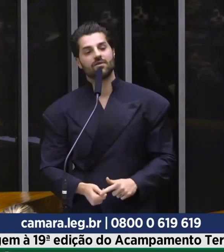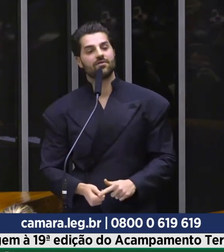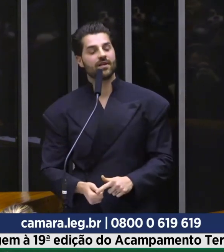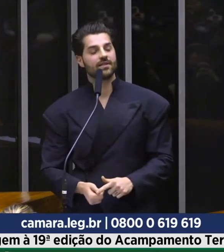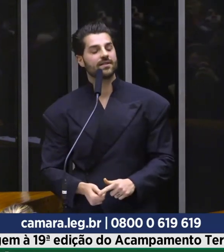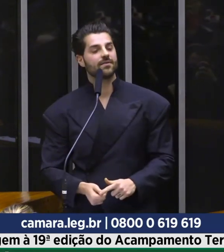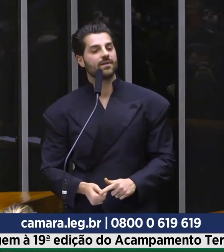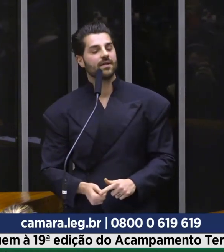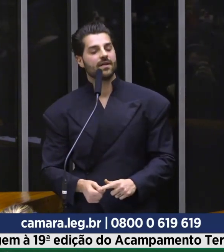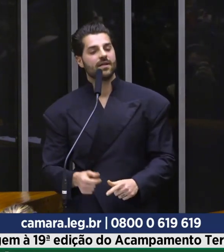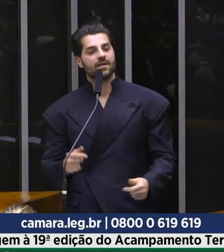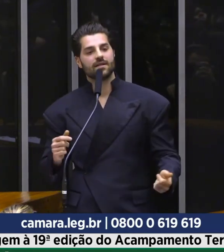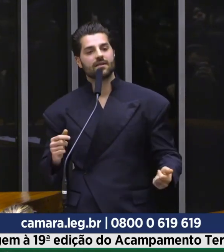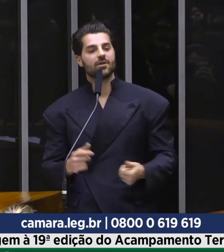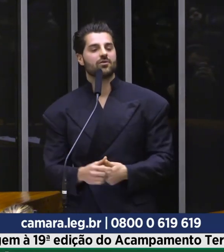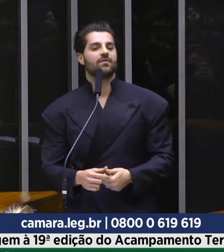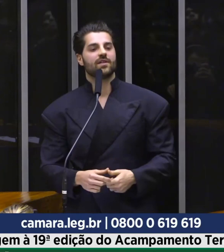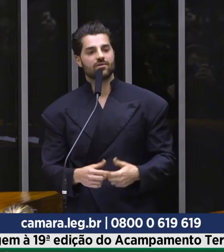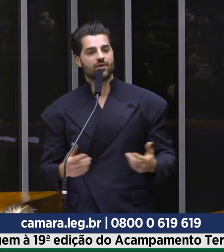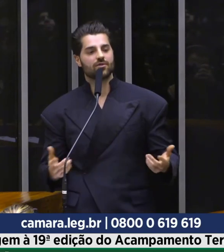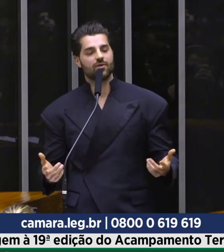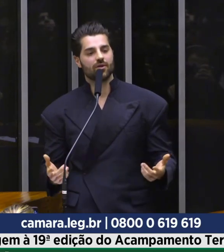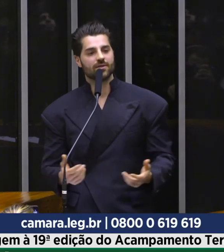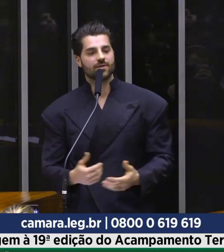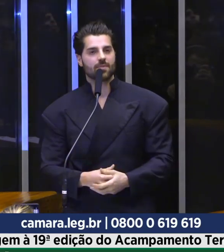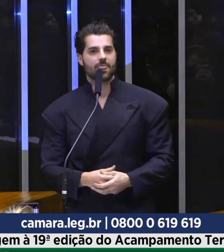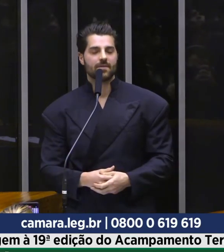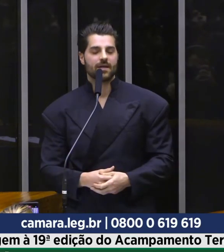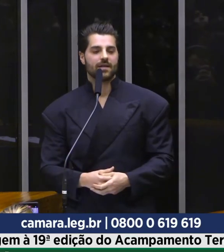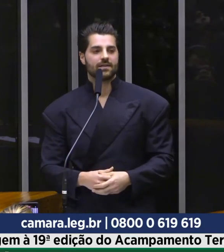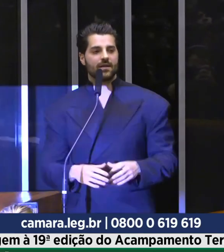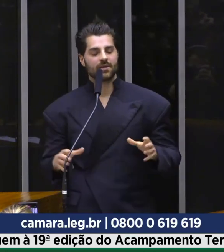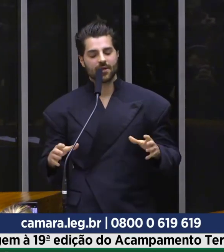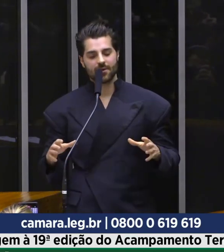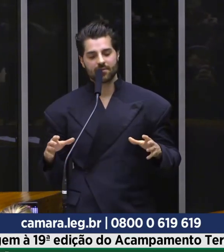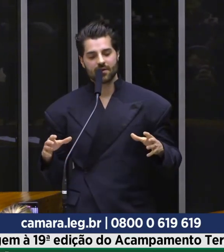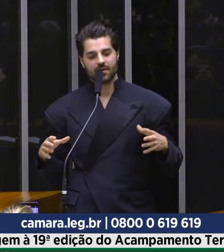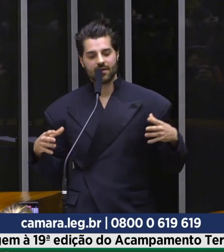sua sobrevivência e também a sobrevivência dos nossos biomas.